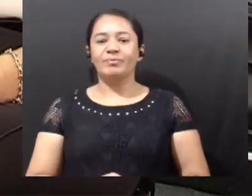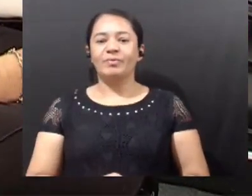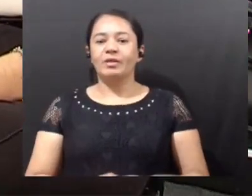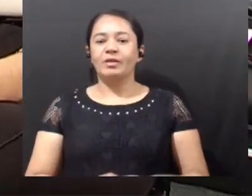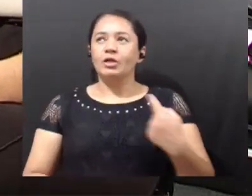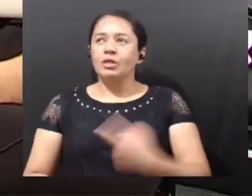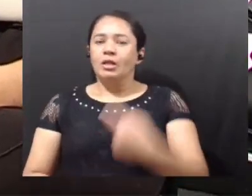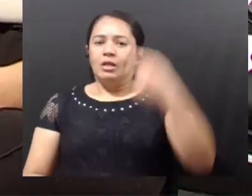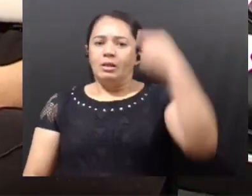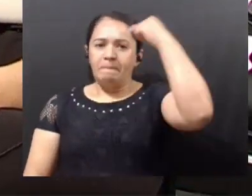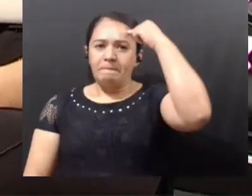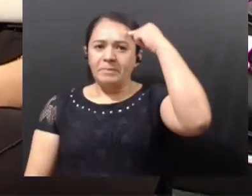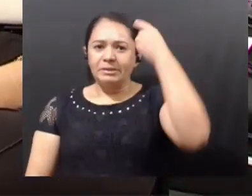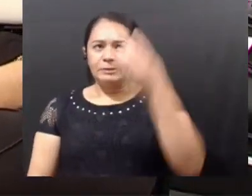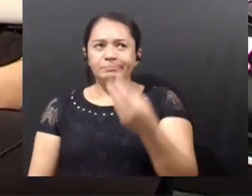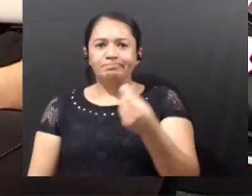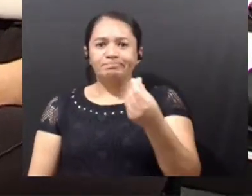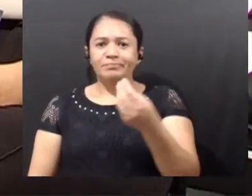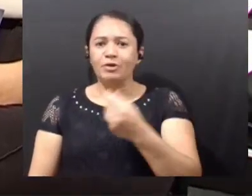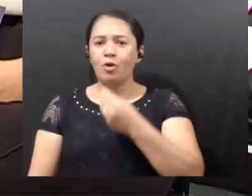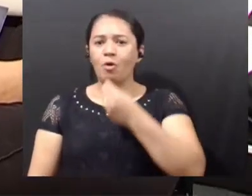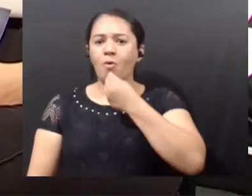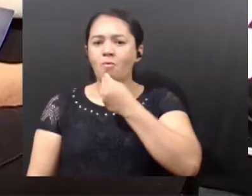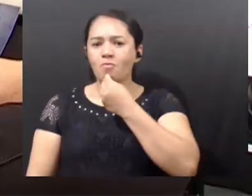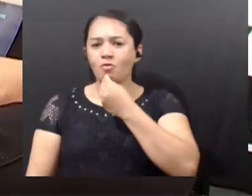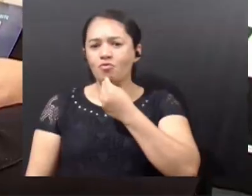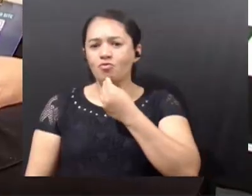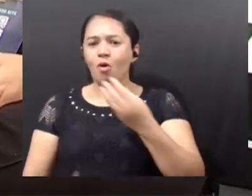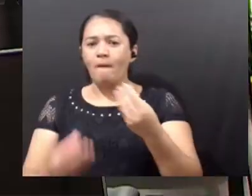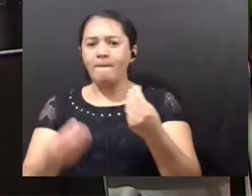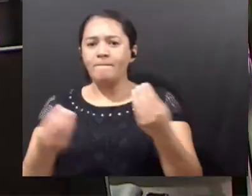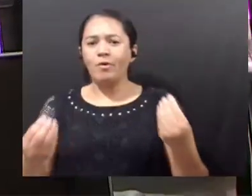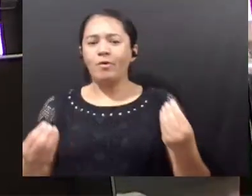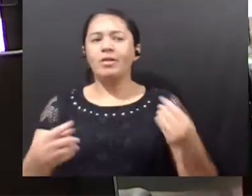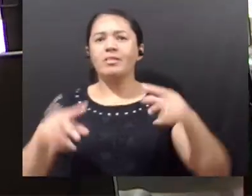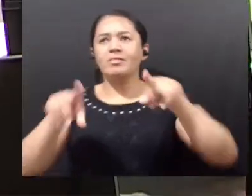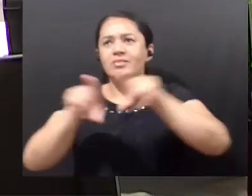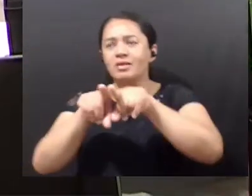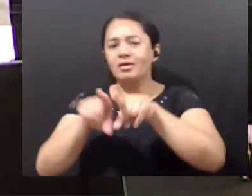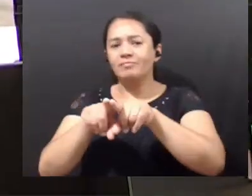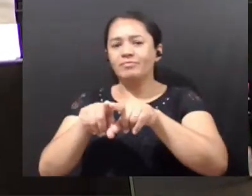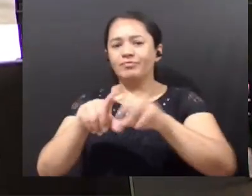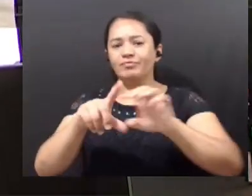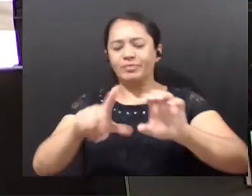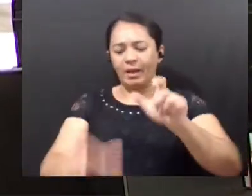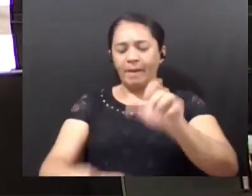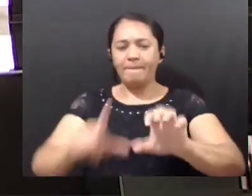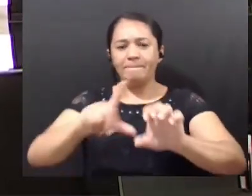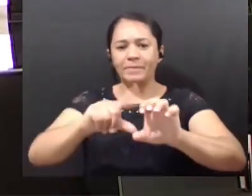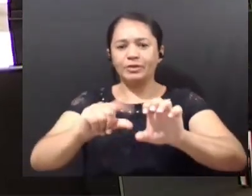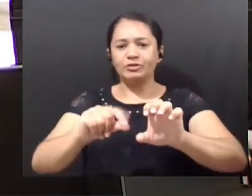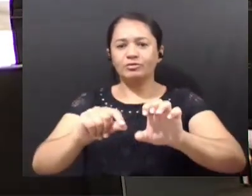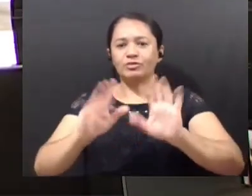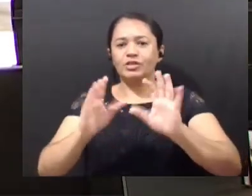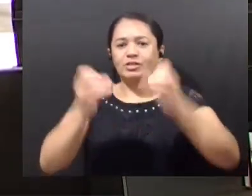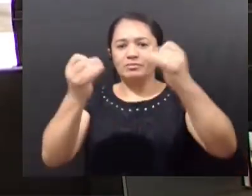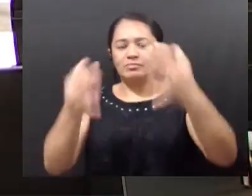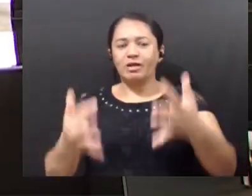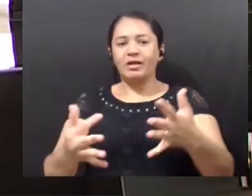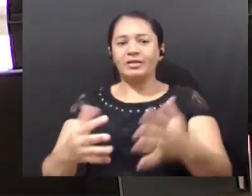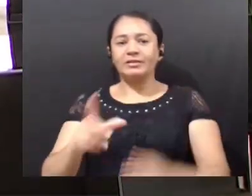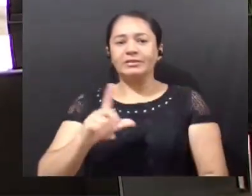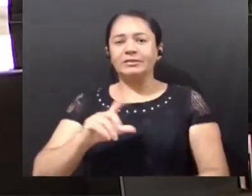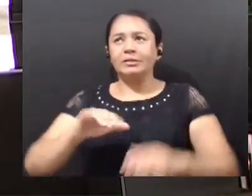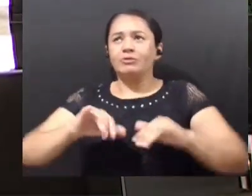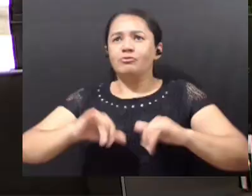tantas oportunidades e ao mesmo tempo o empreendedor, como você disse, ele tem uma dor, mas às